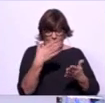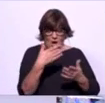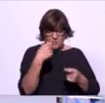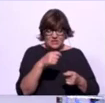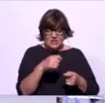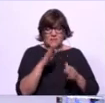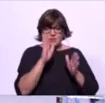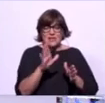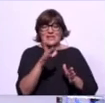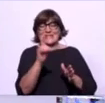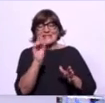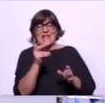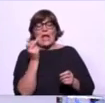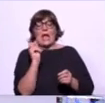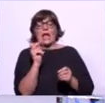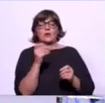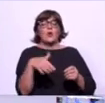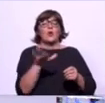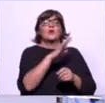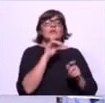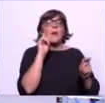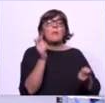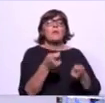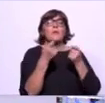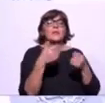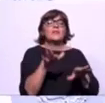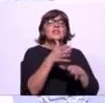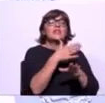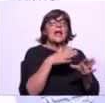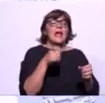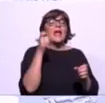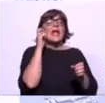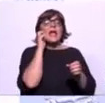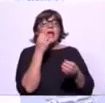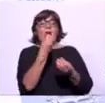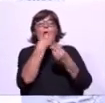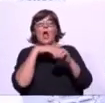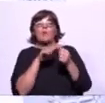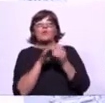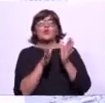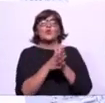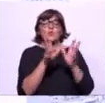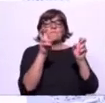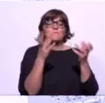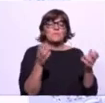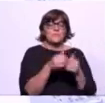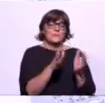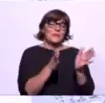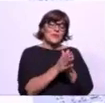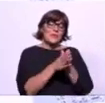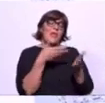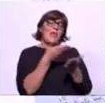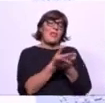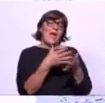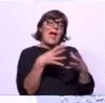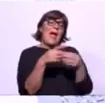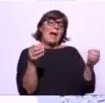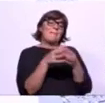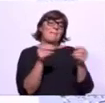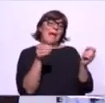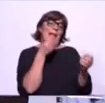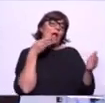seja, onde é que está a propaganda? Quem é que come com tudo isto? Todos aqueles que lhe dão a palha para eles